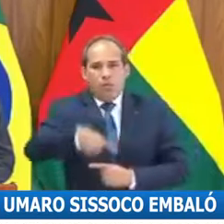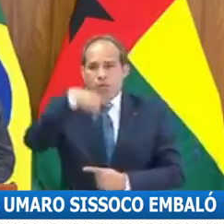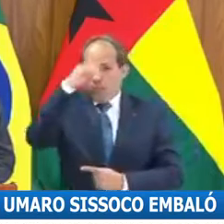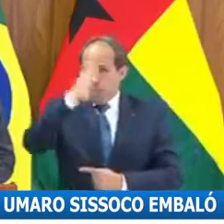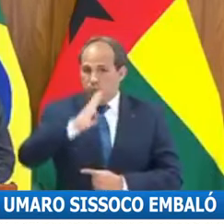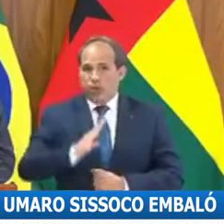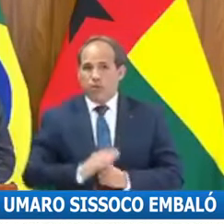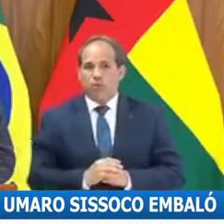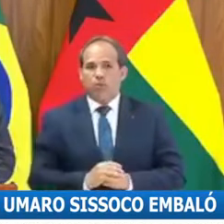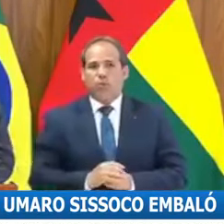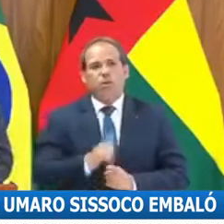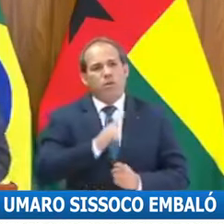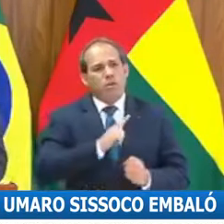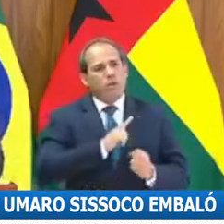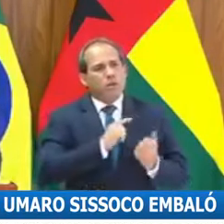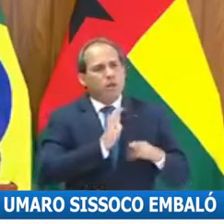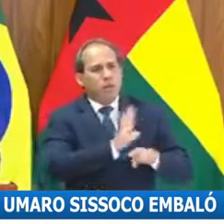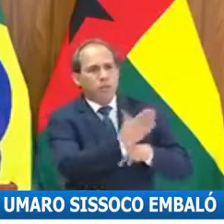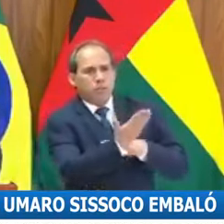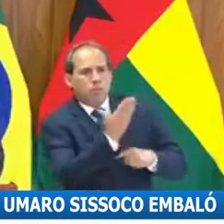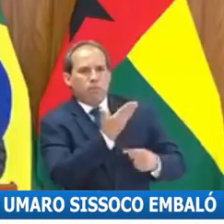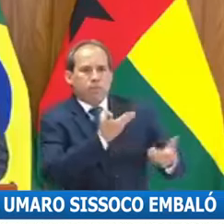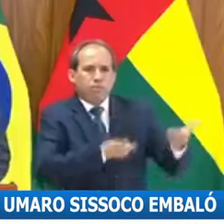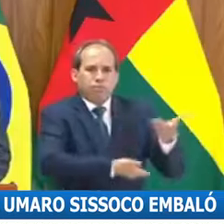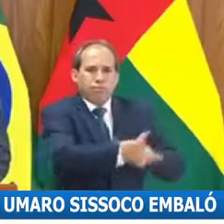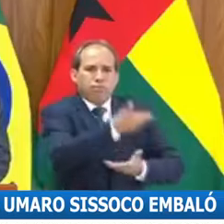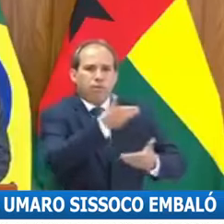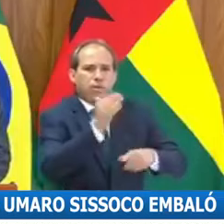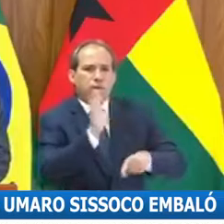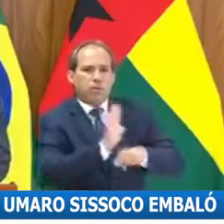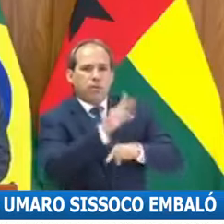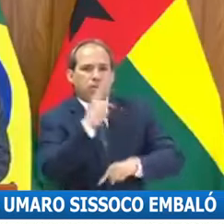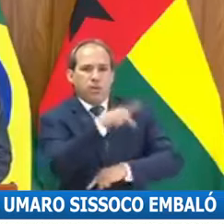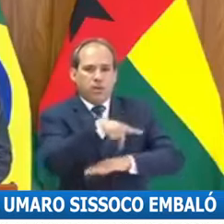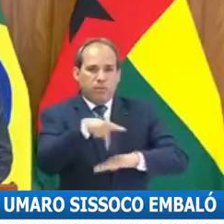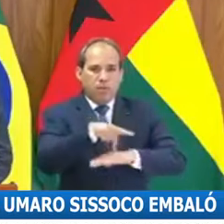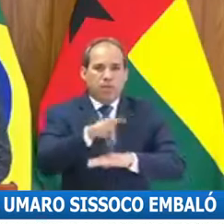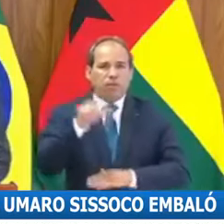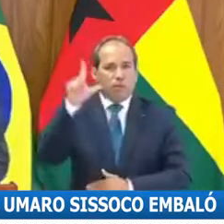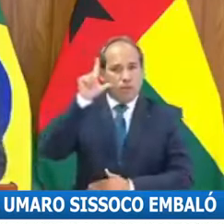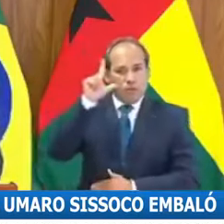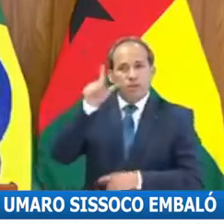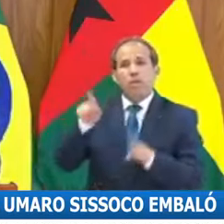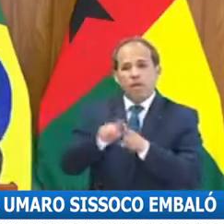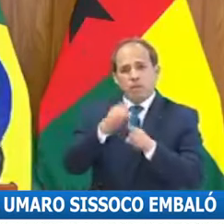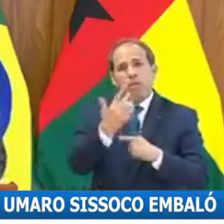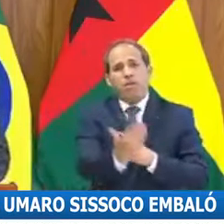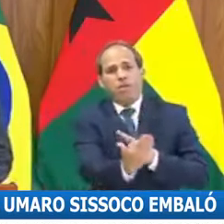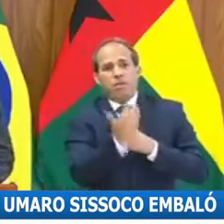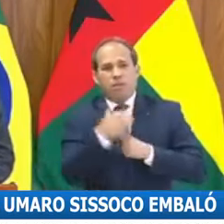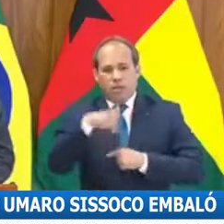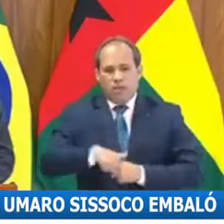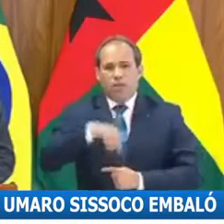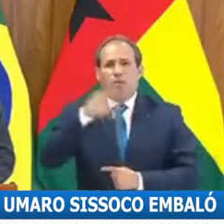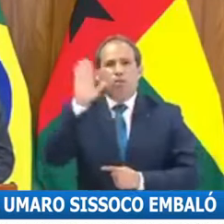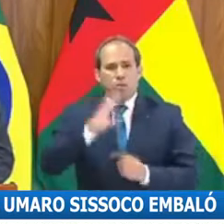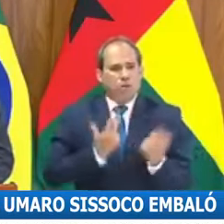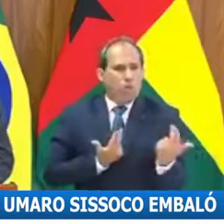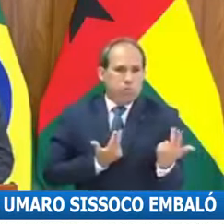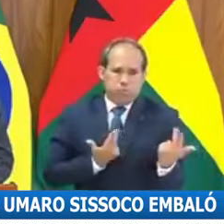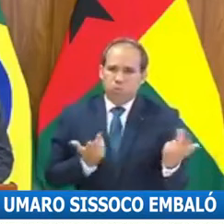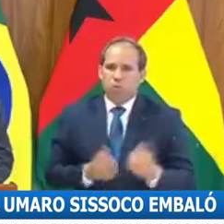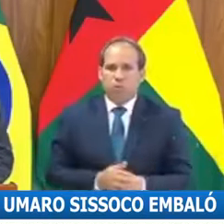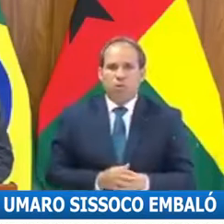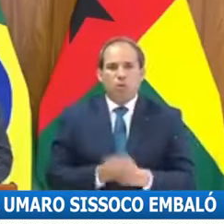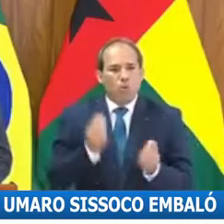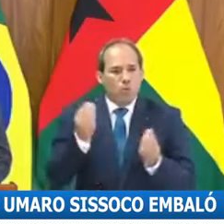e nós temos muita colaborar com a guiné-bissau eles também no